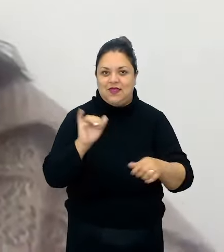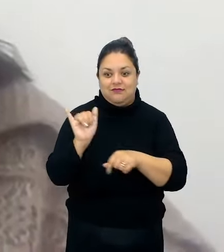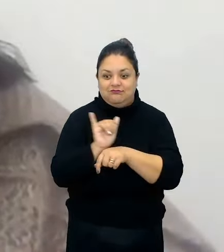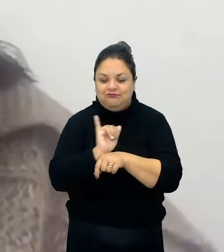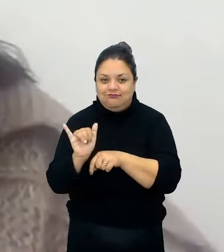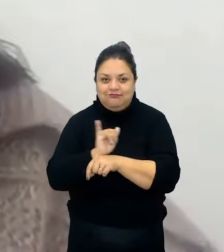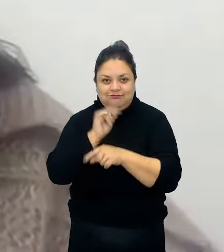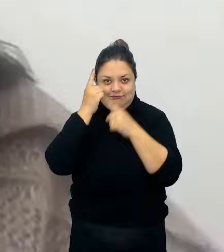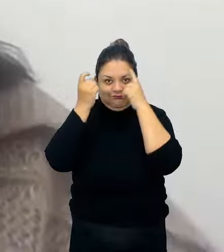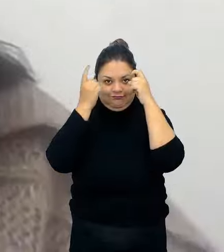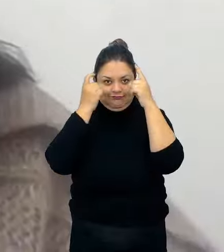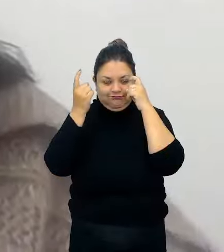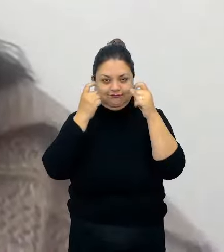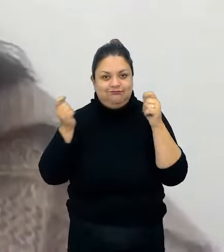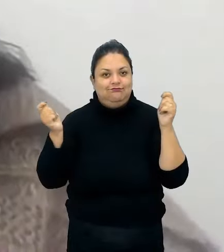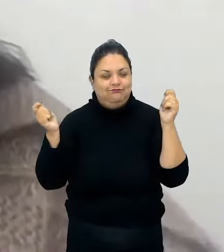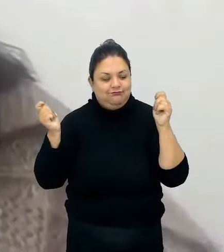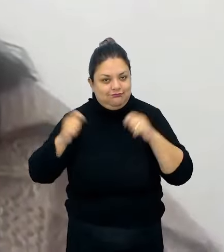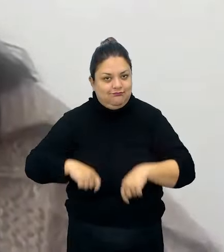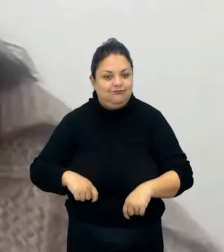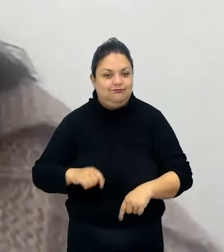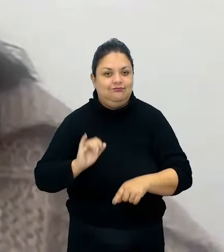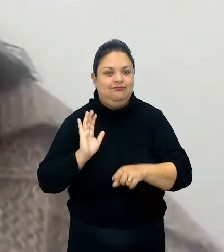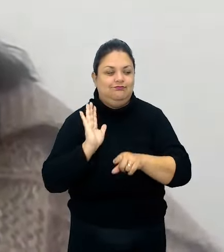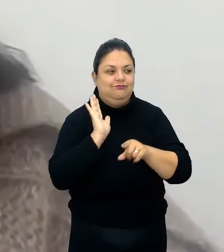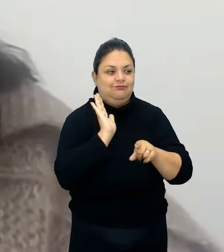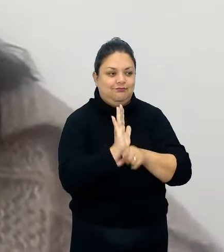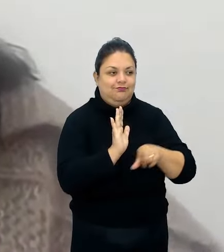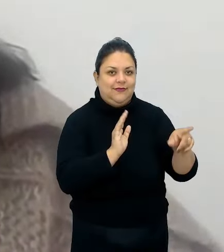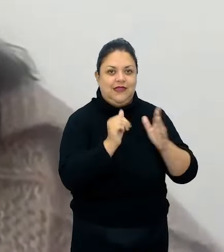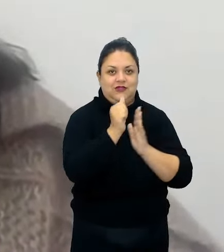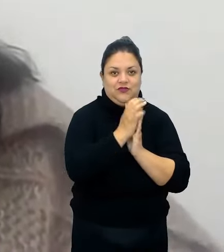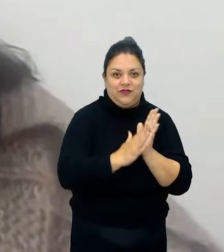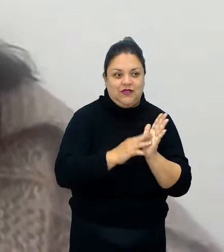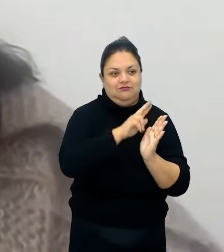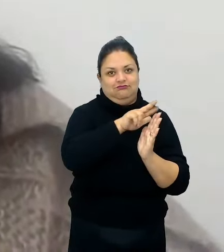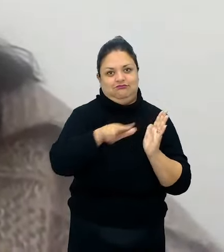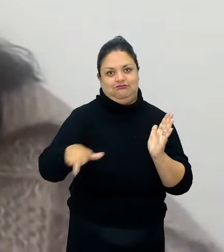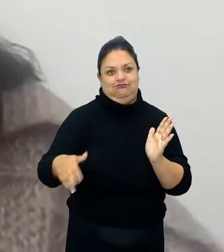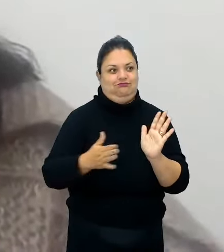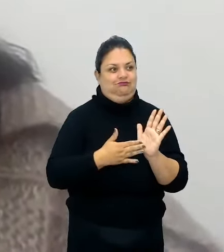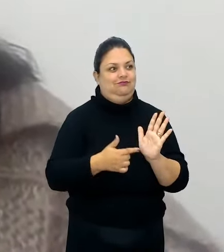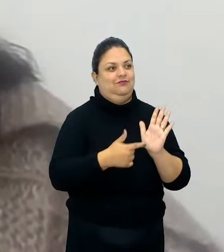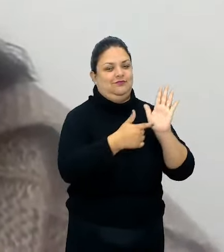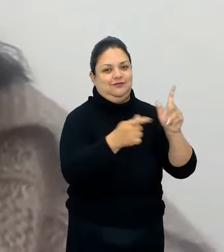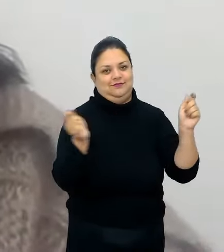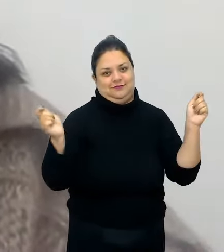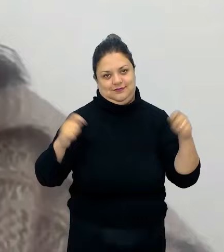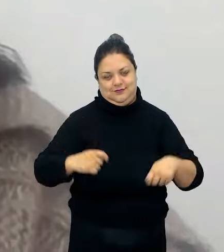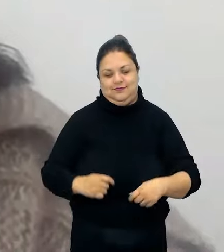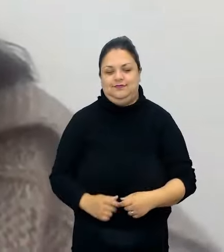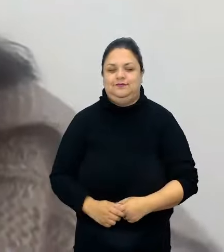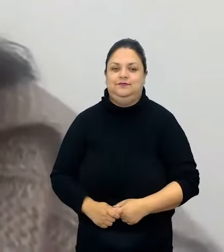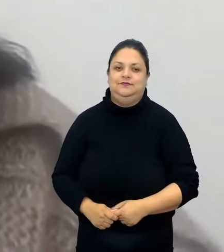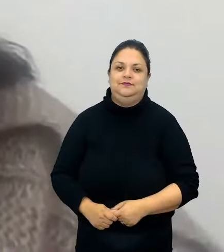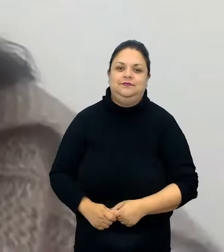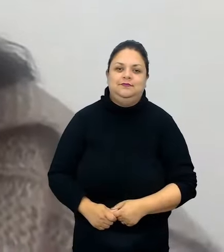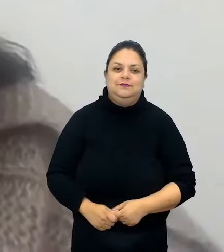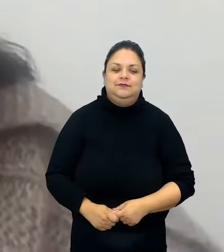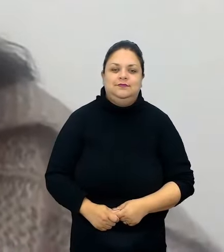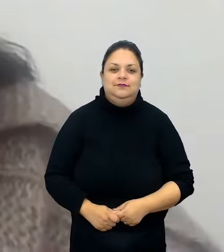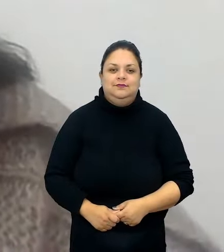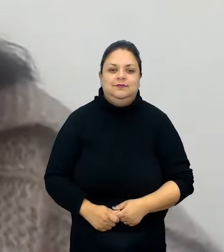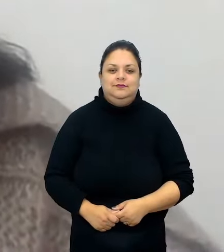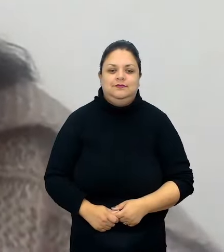estratégias a serem utilizadas dentro das atividades propostas, tá? O próximo.